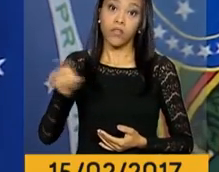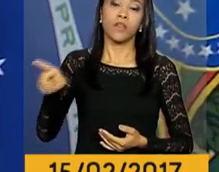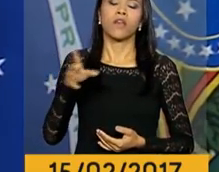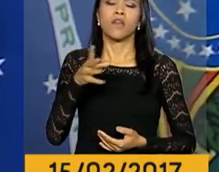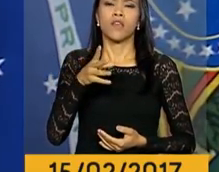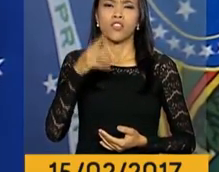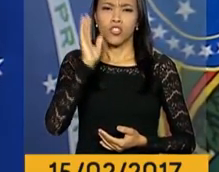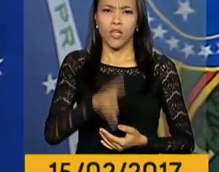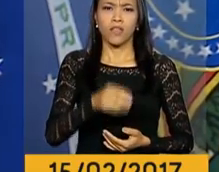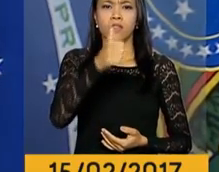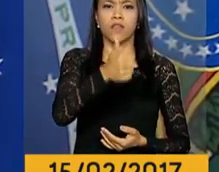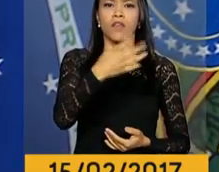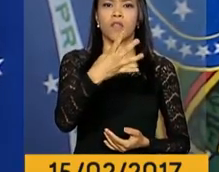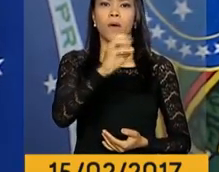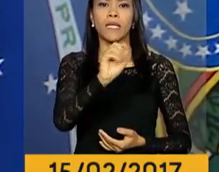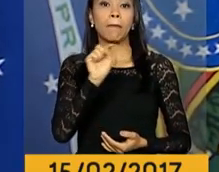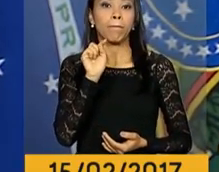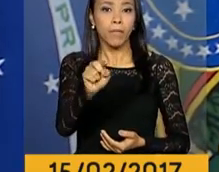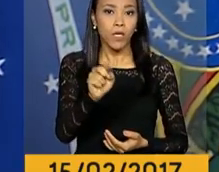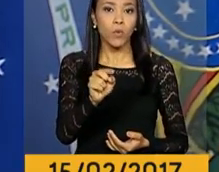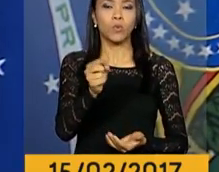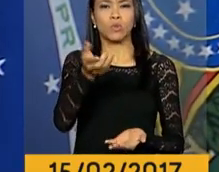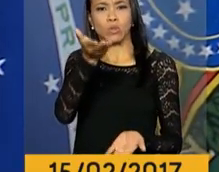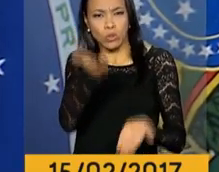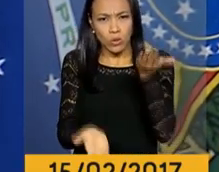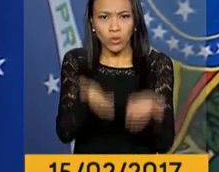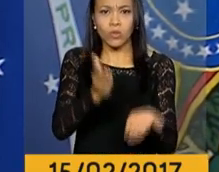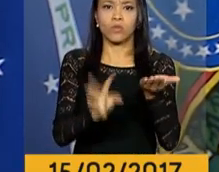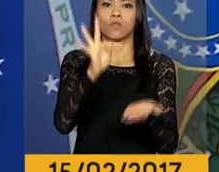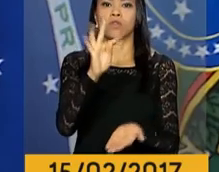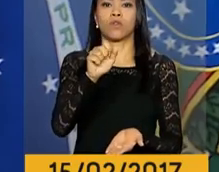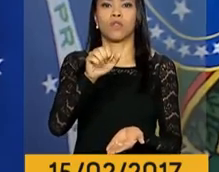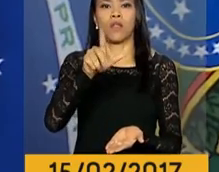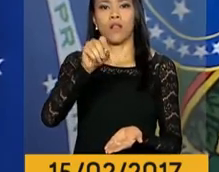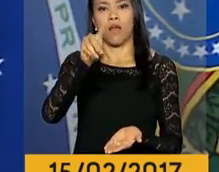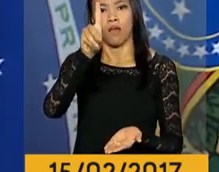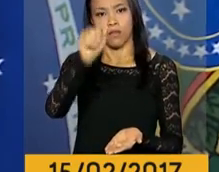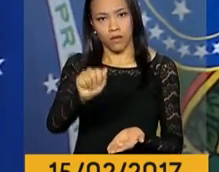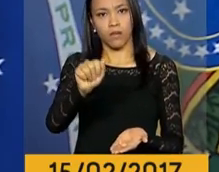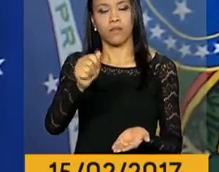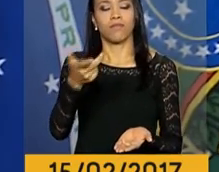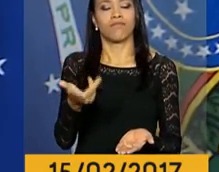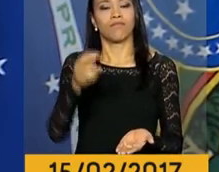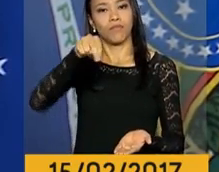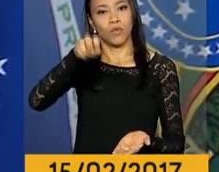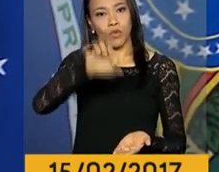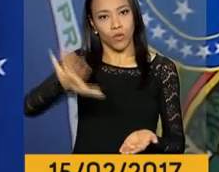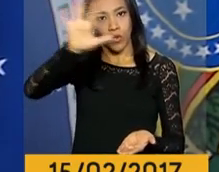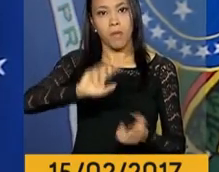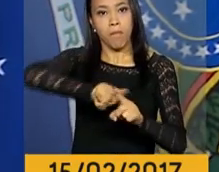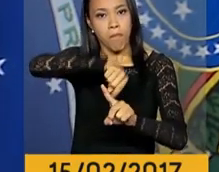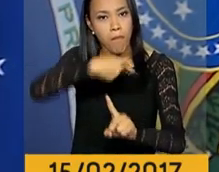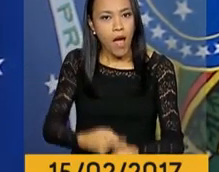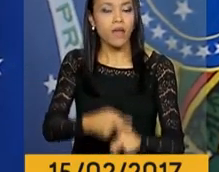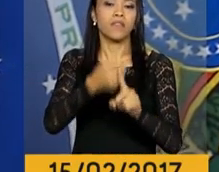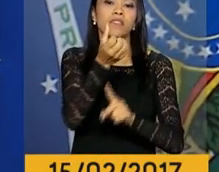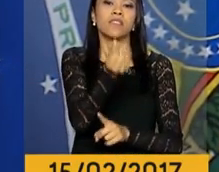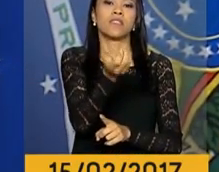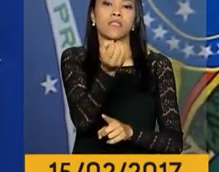toneladas de milho para o Nordeste. Eu quero neste ato autorizar mais 60.000